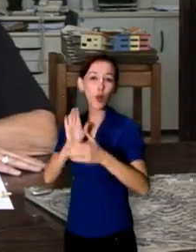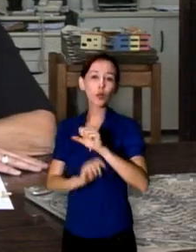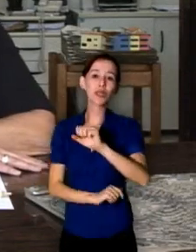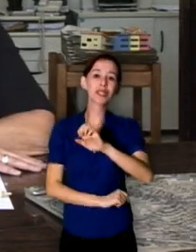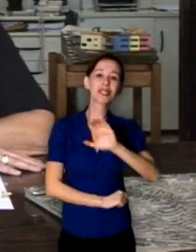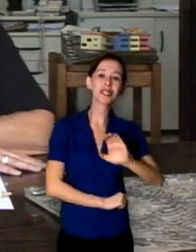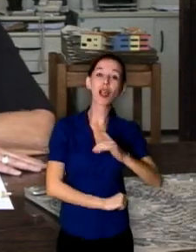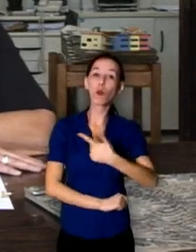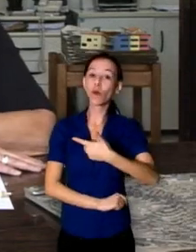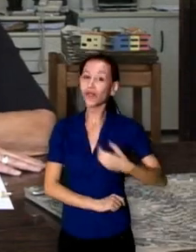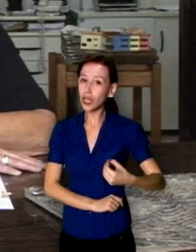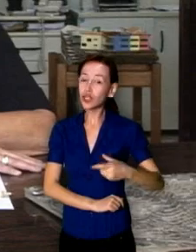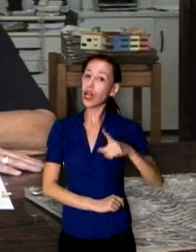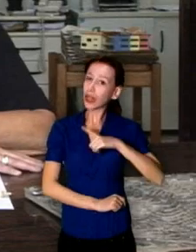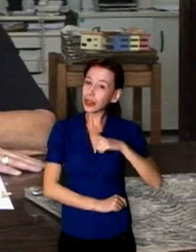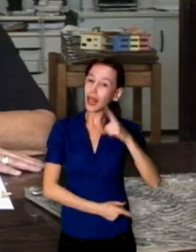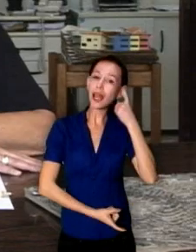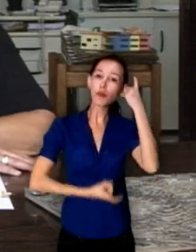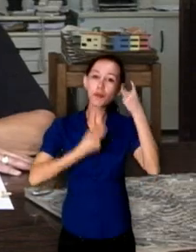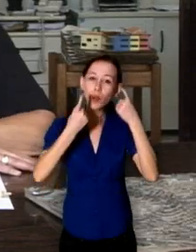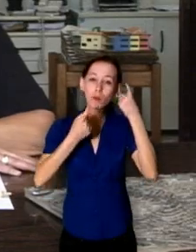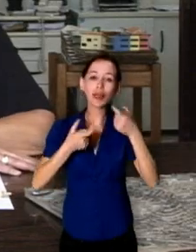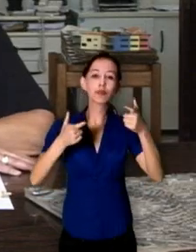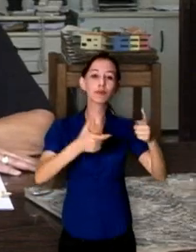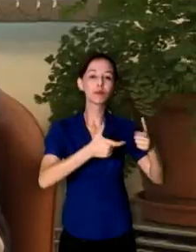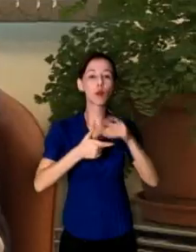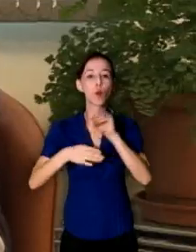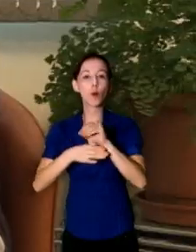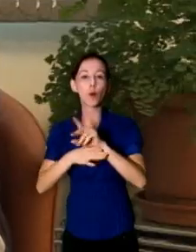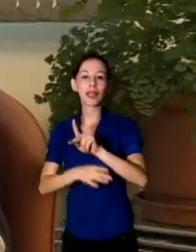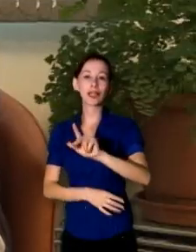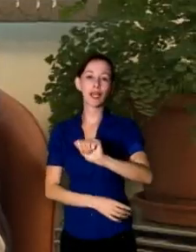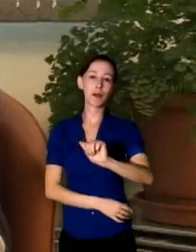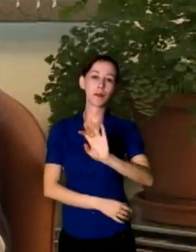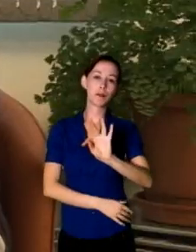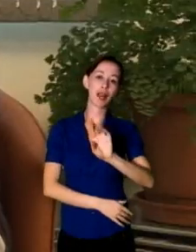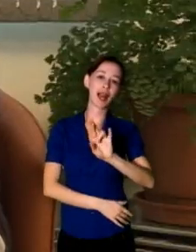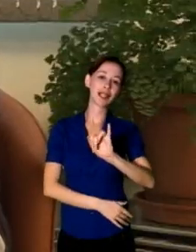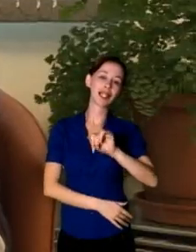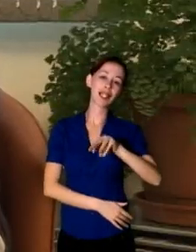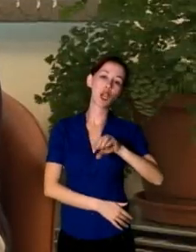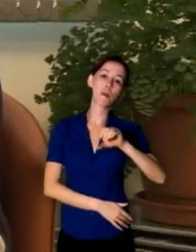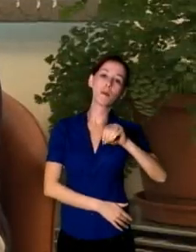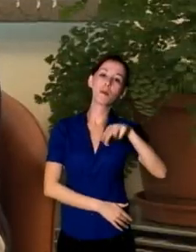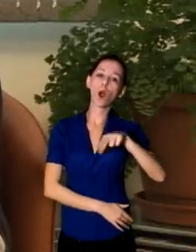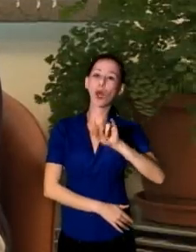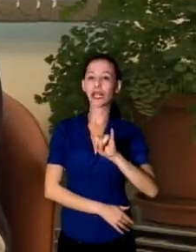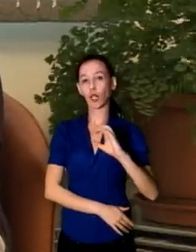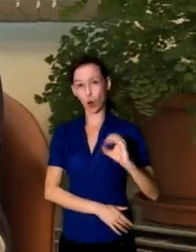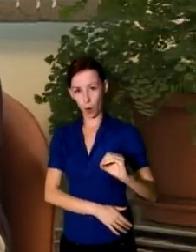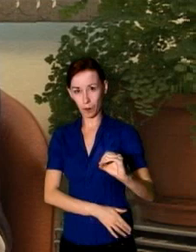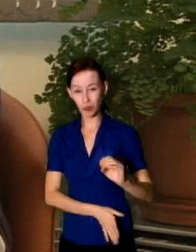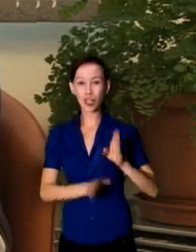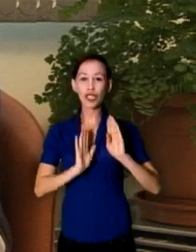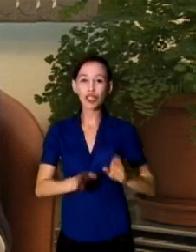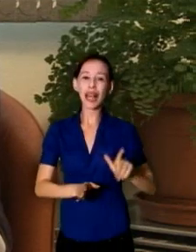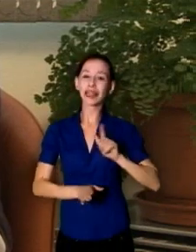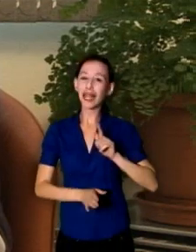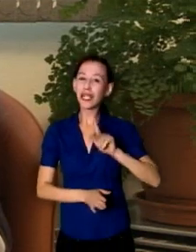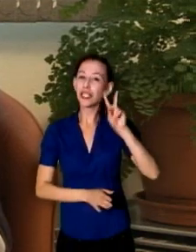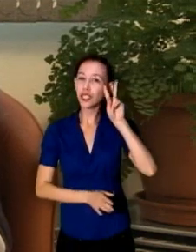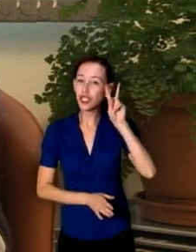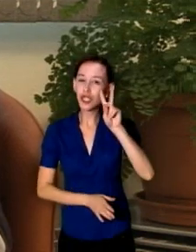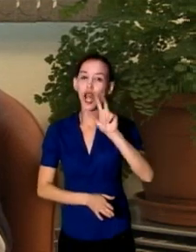Brasil essa preocupação, os órgãos de patrimônio. A ideia de patrimônio histórico e artístico nacional, como